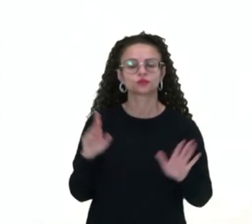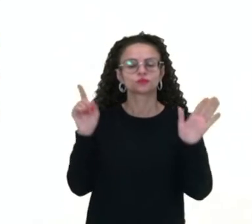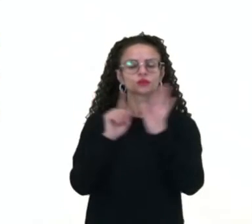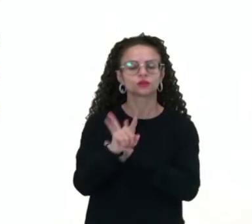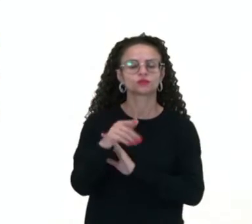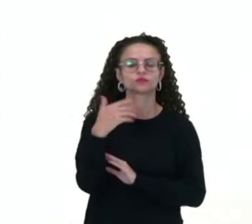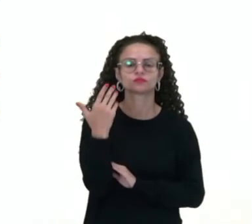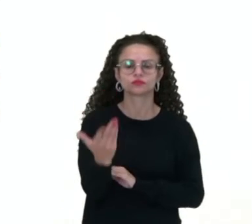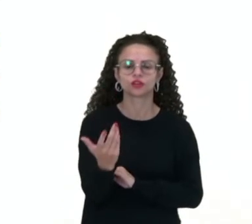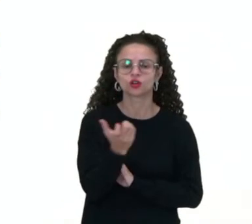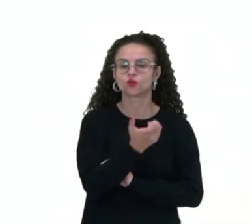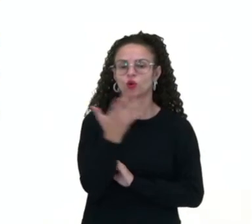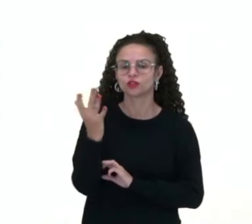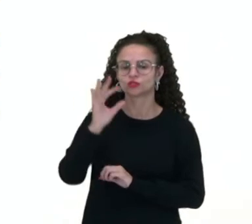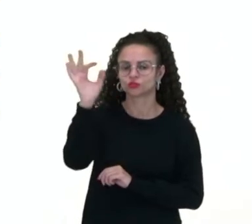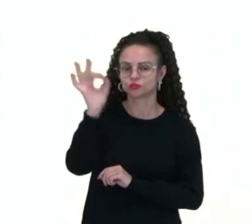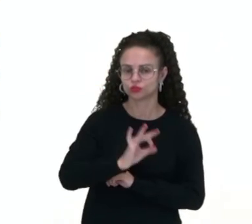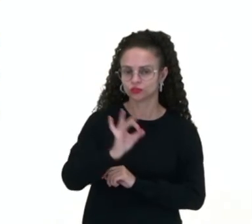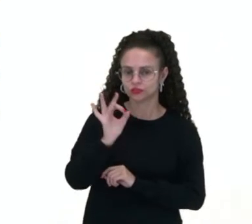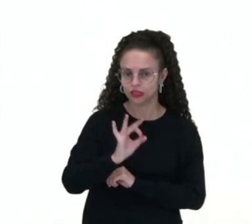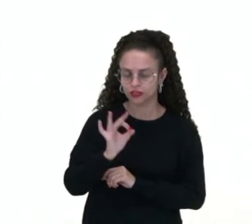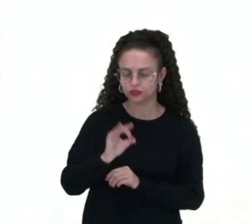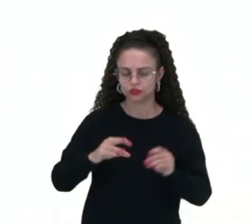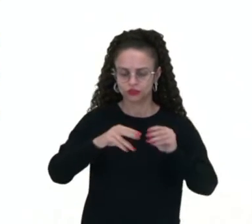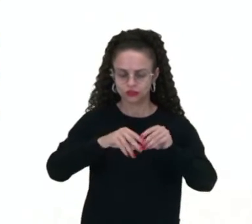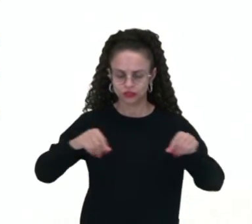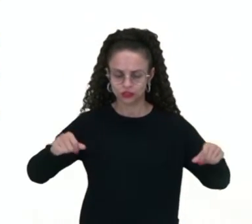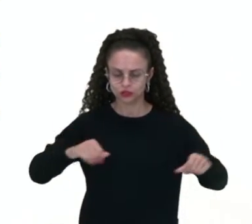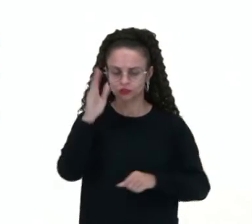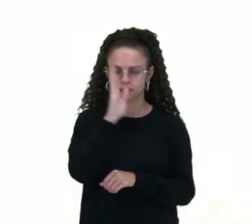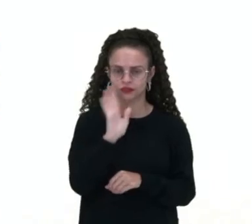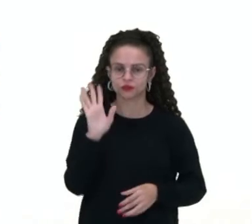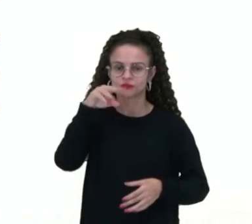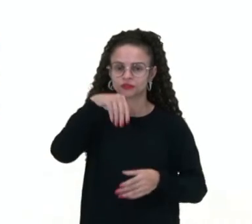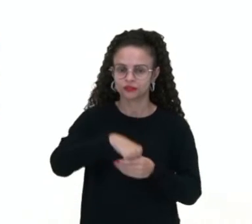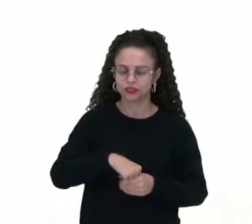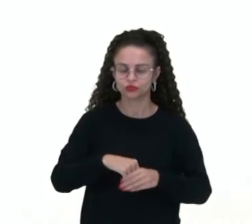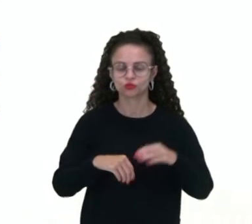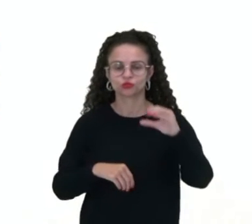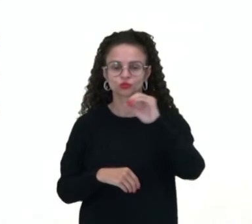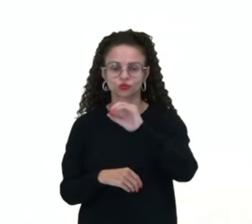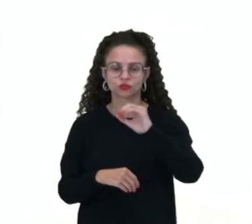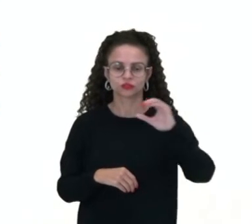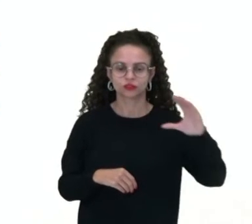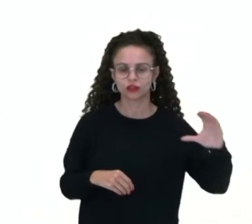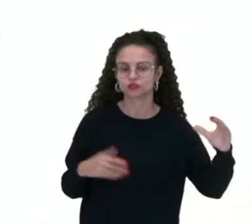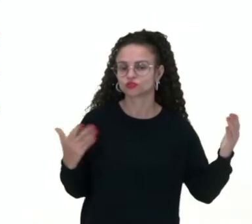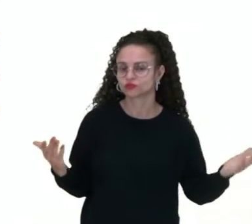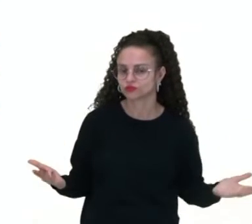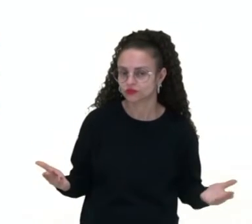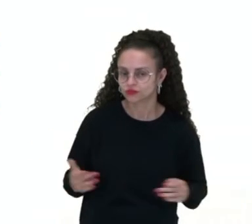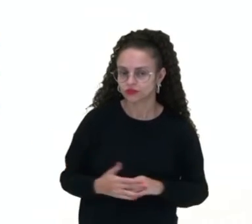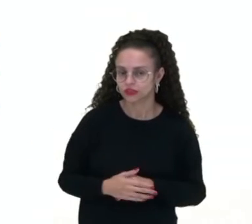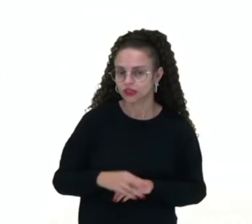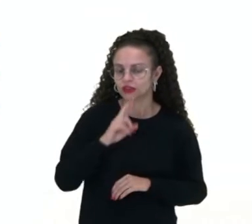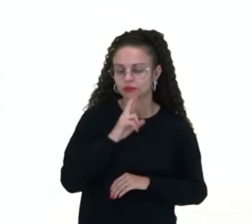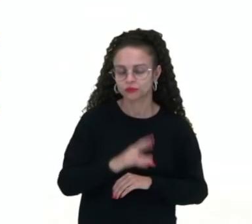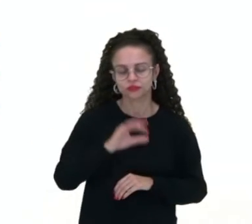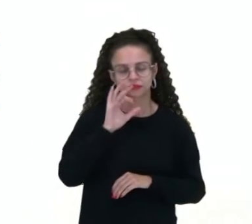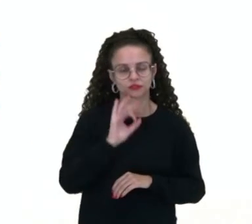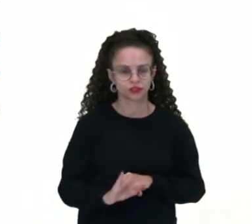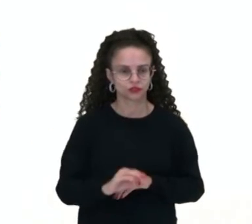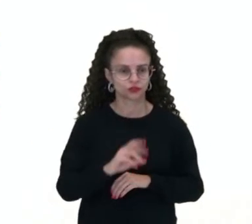pergunto, quantos por cento do nosso território está dentro do hemisfério ocidental? Você respondeu corretamente, se